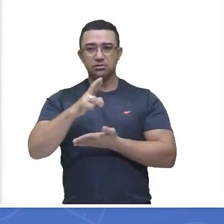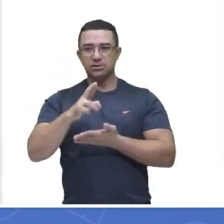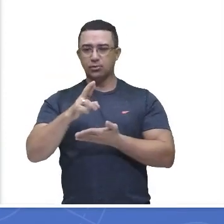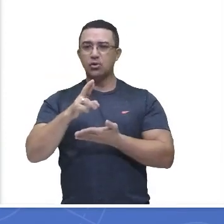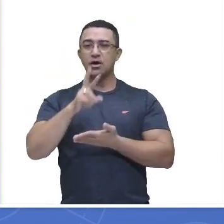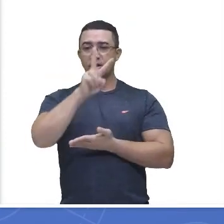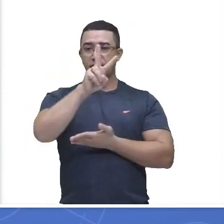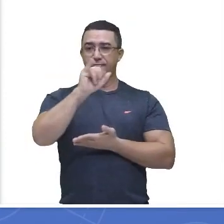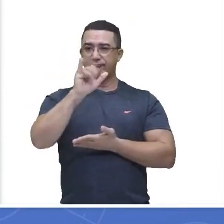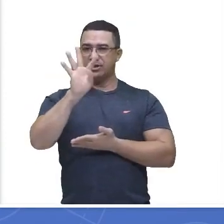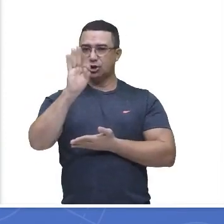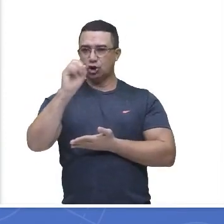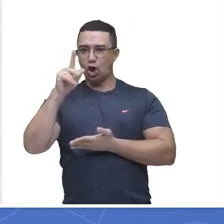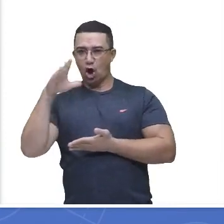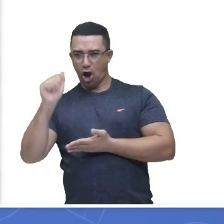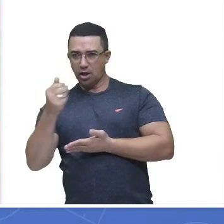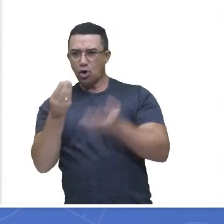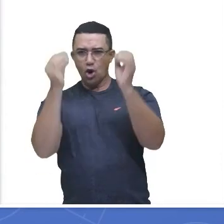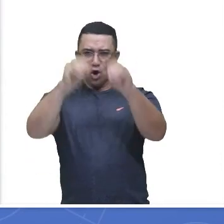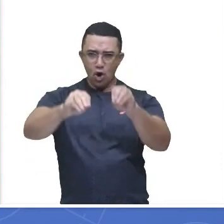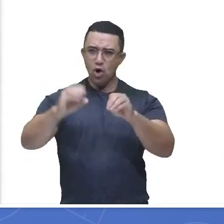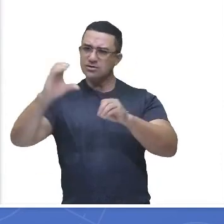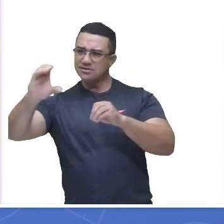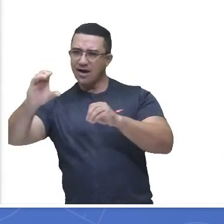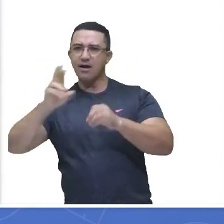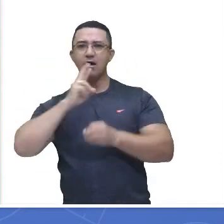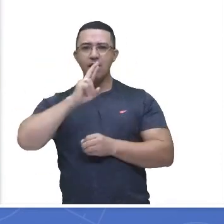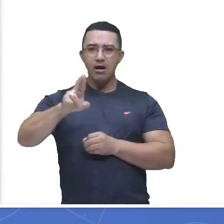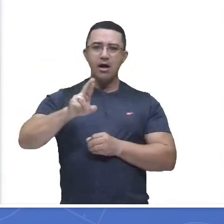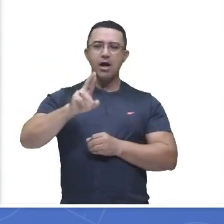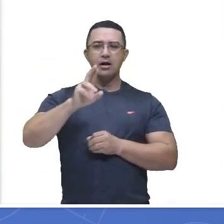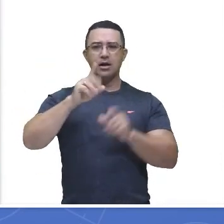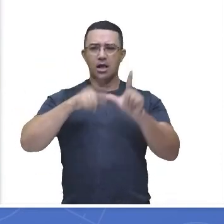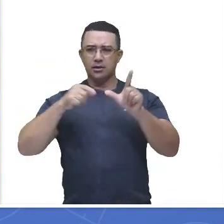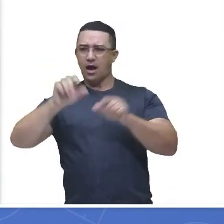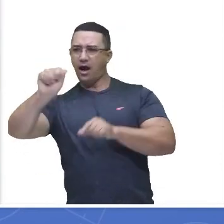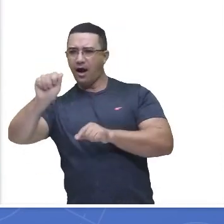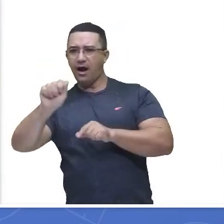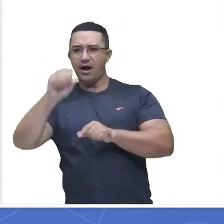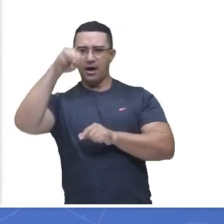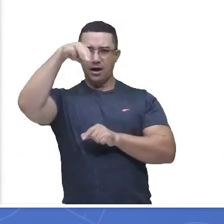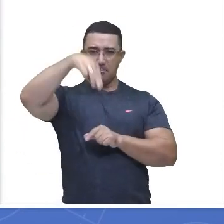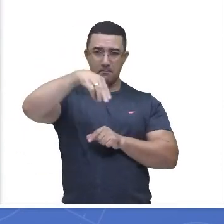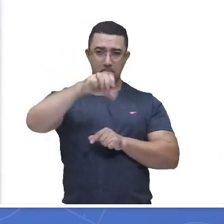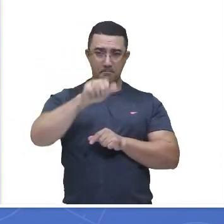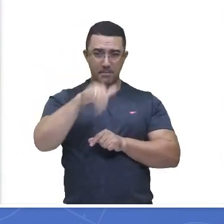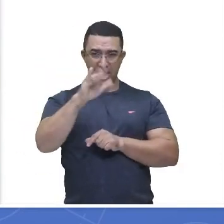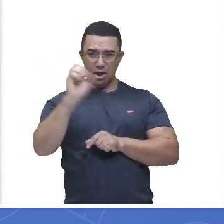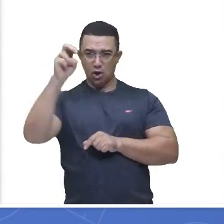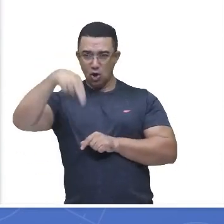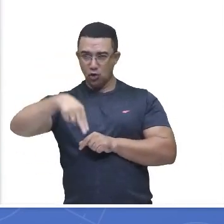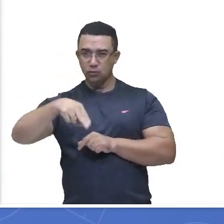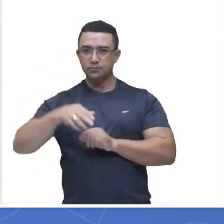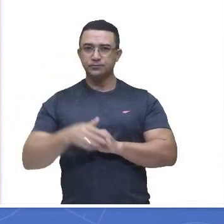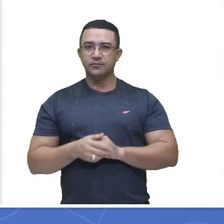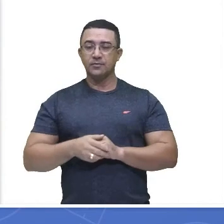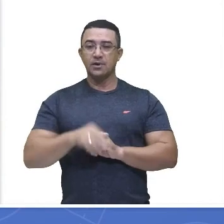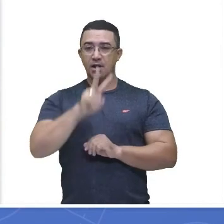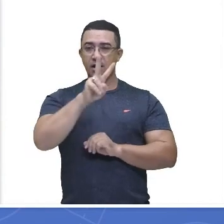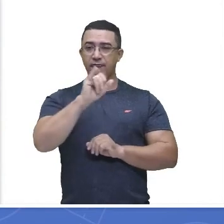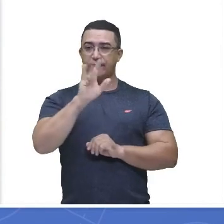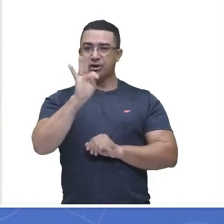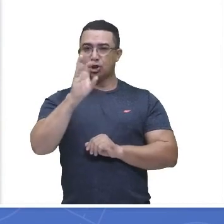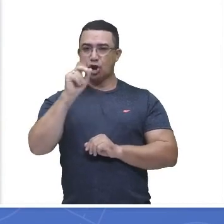C, bibamos. O Michael colocou da letra A, né? Empenhem. A Vitória também